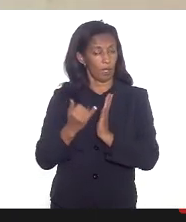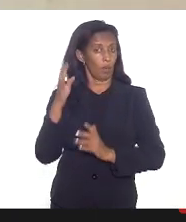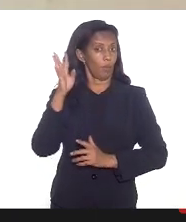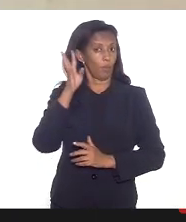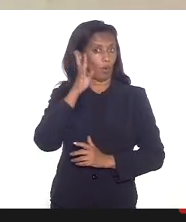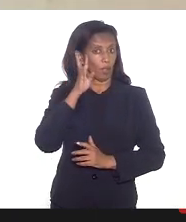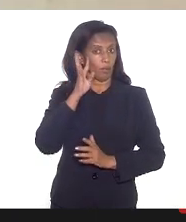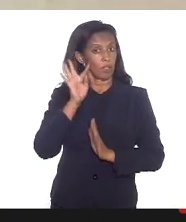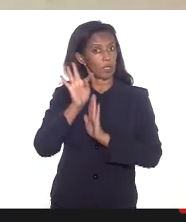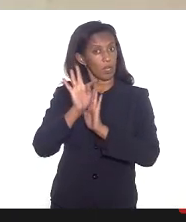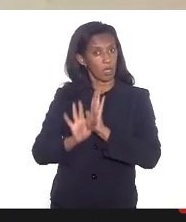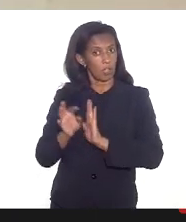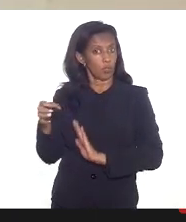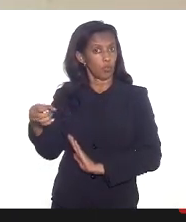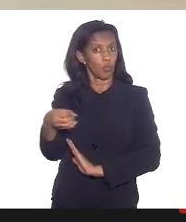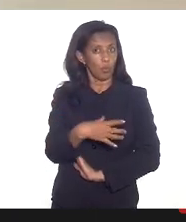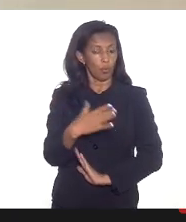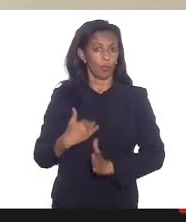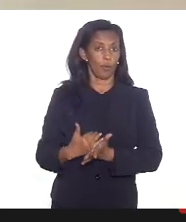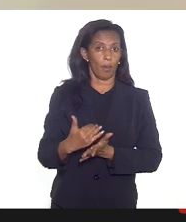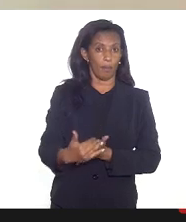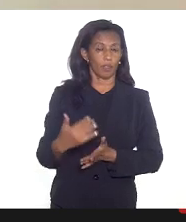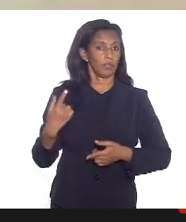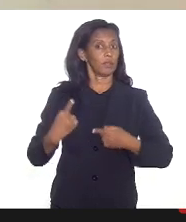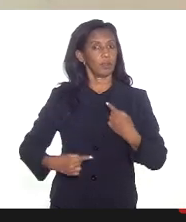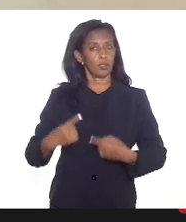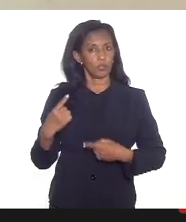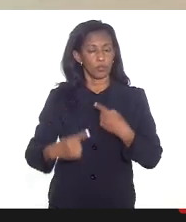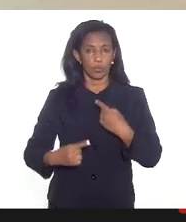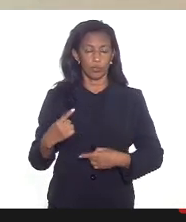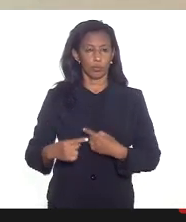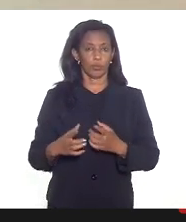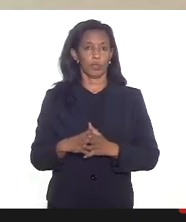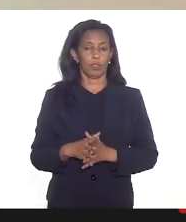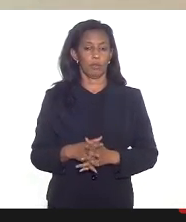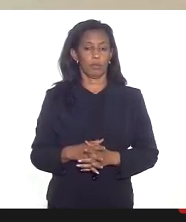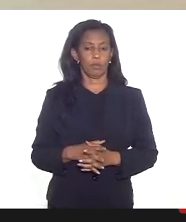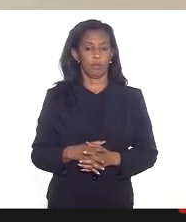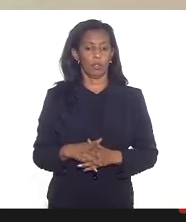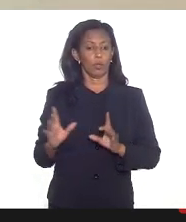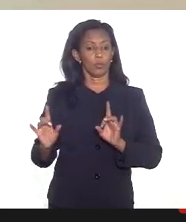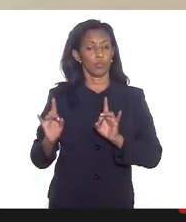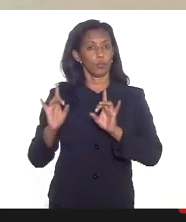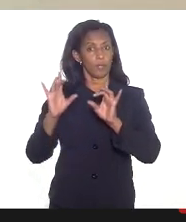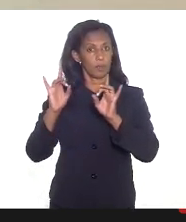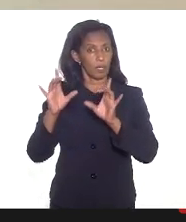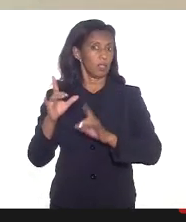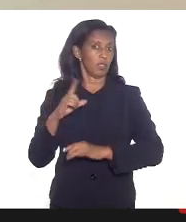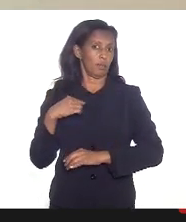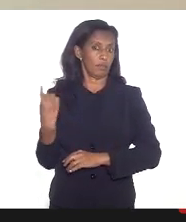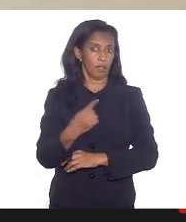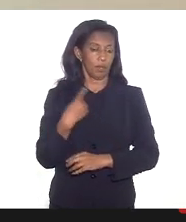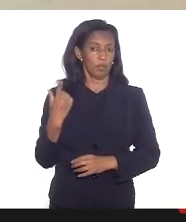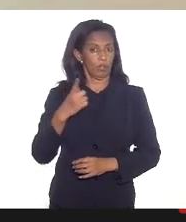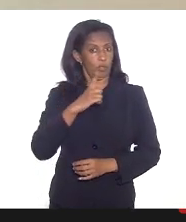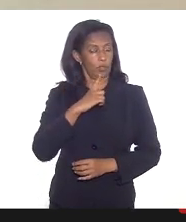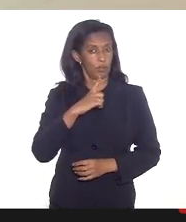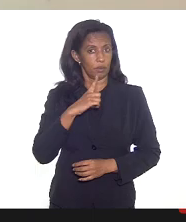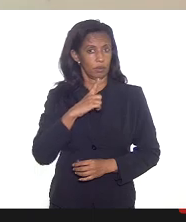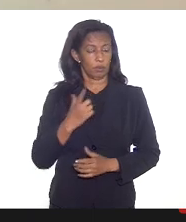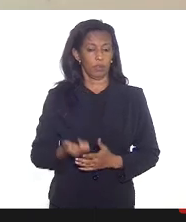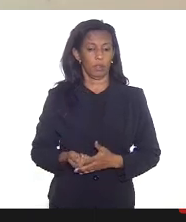ou essa nova redação A partir dessa discussão com os os especialistas para que a gente tem essa